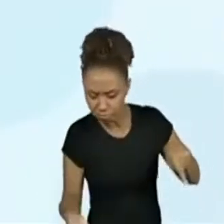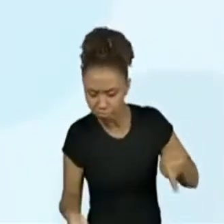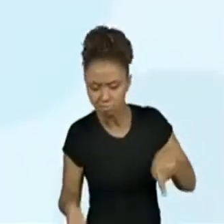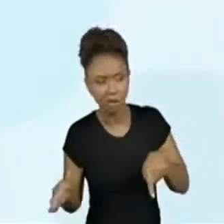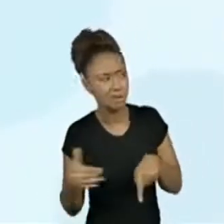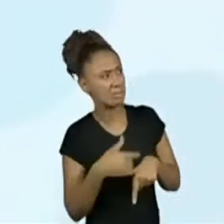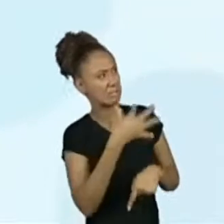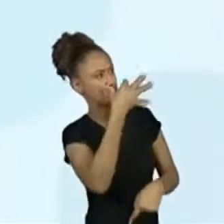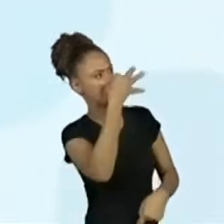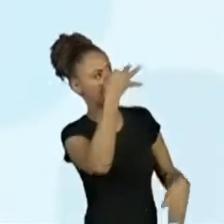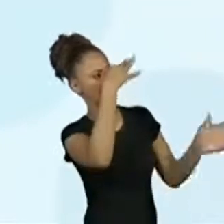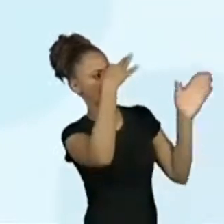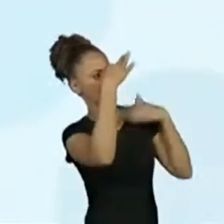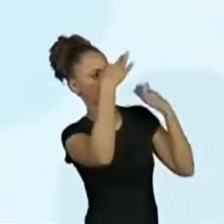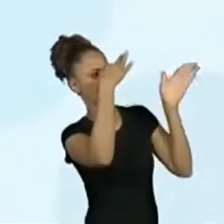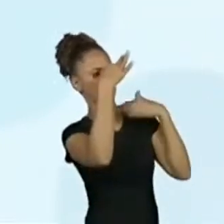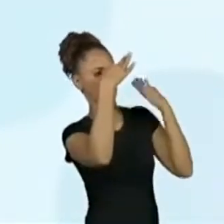chulé.